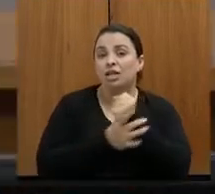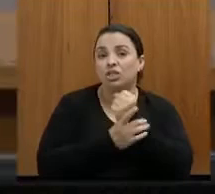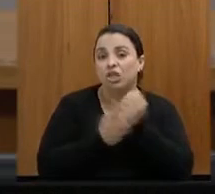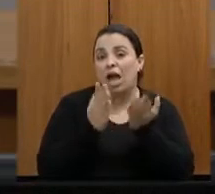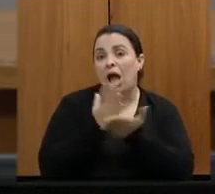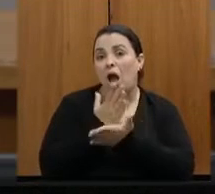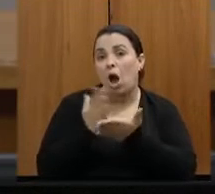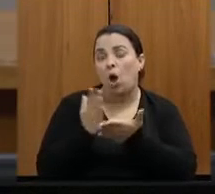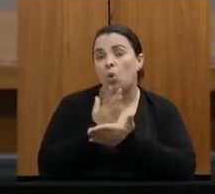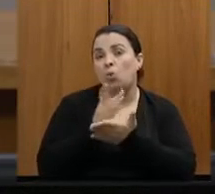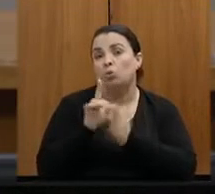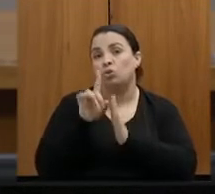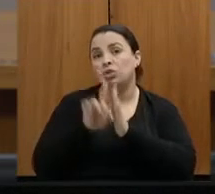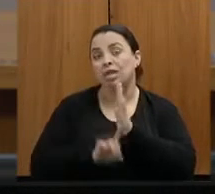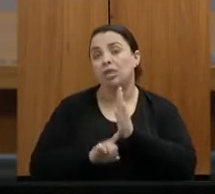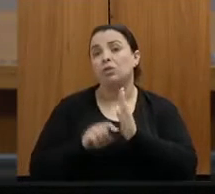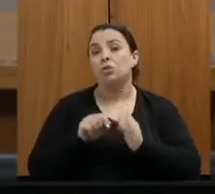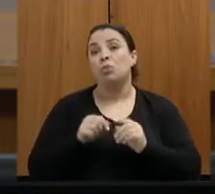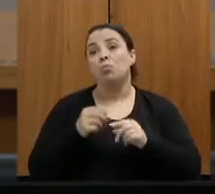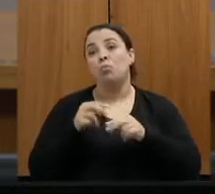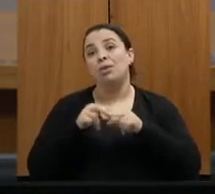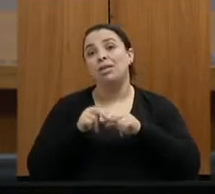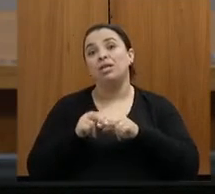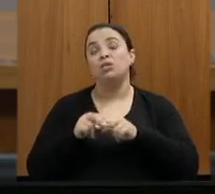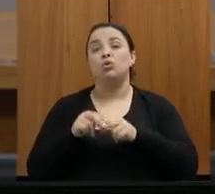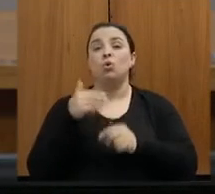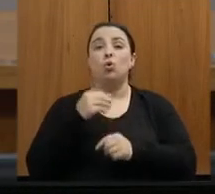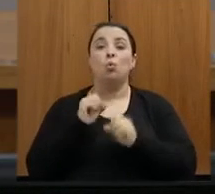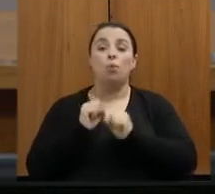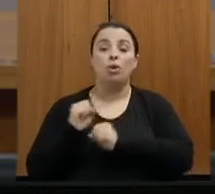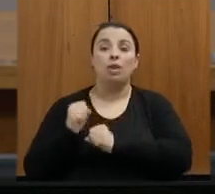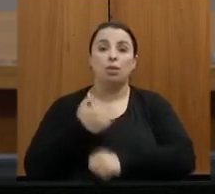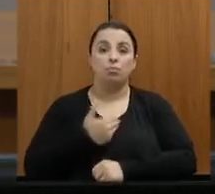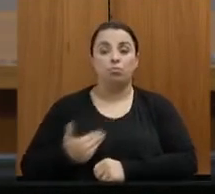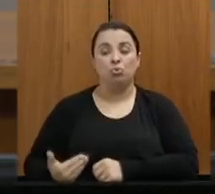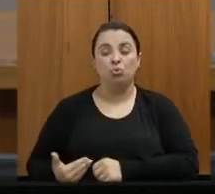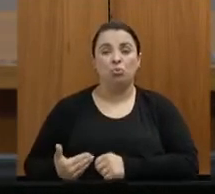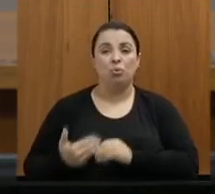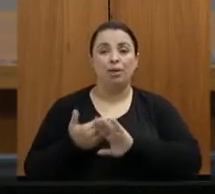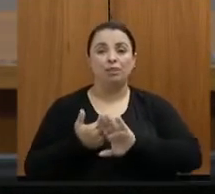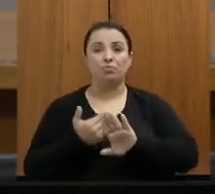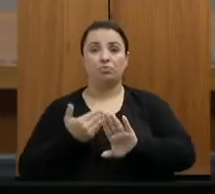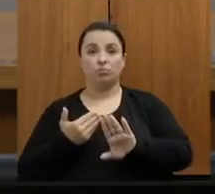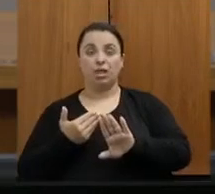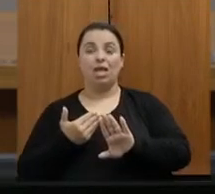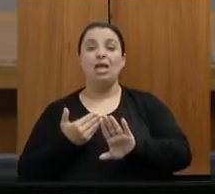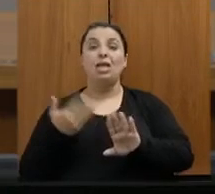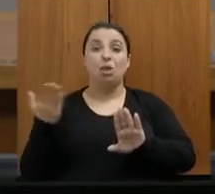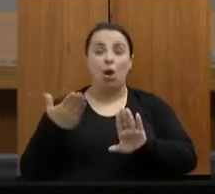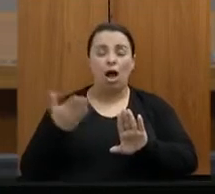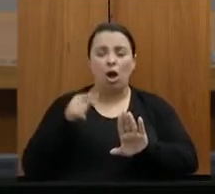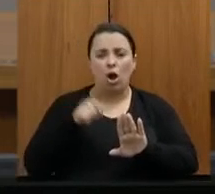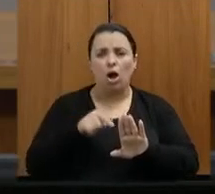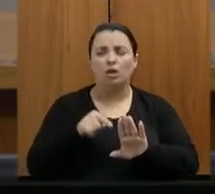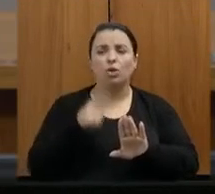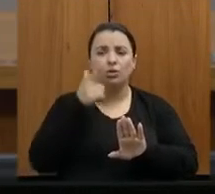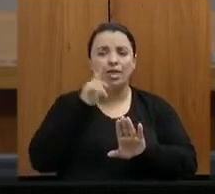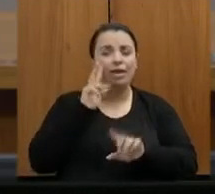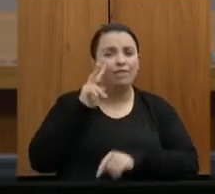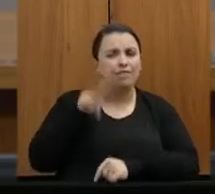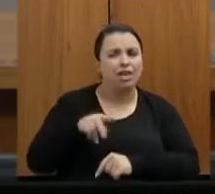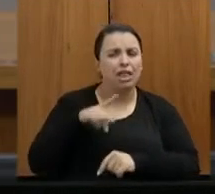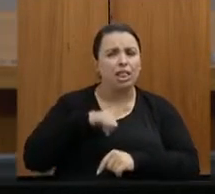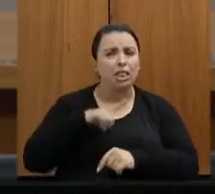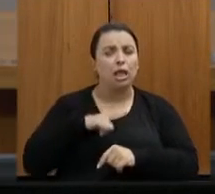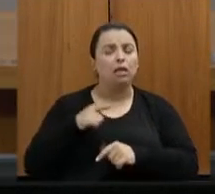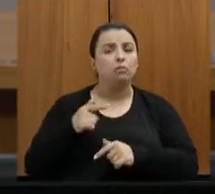público, às vezes, ficou muito tempo afastado e, quando vai realizar a regularização fundiária, consegue vislumbrar situações de risco, situações em que